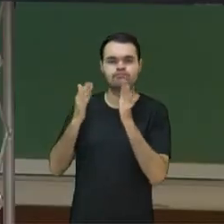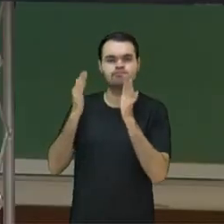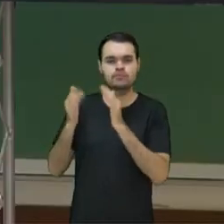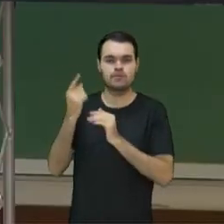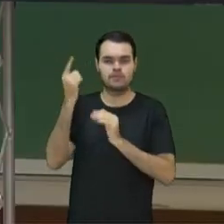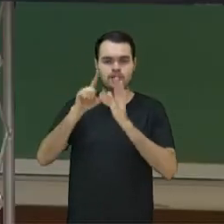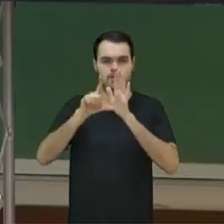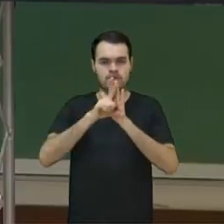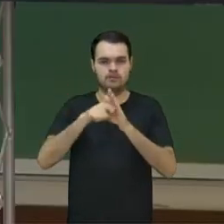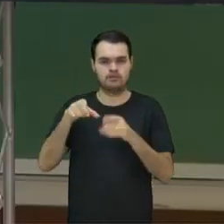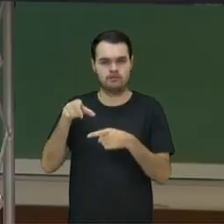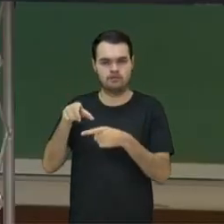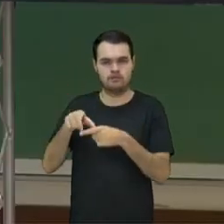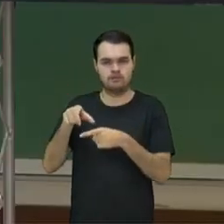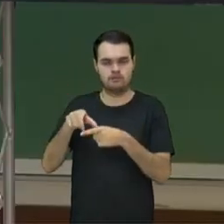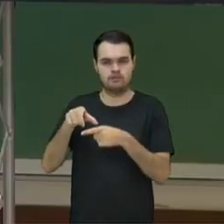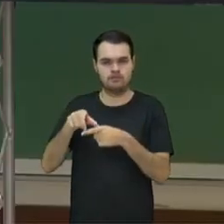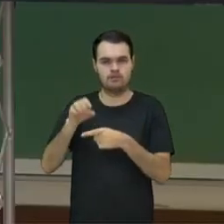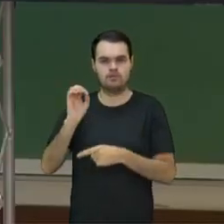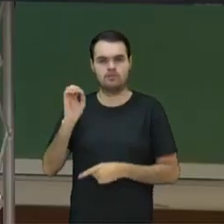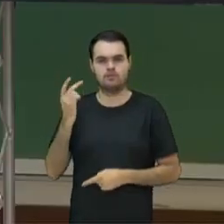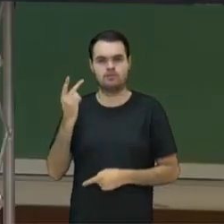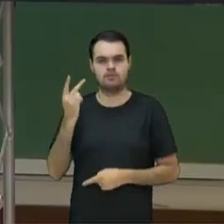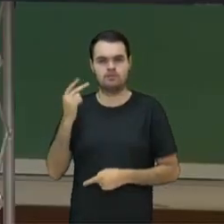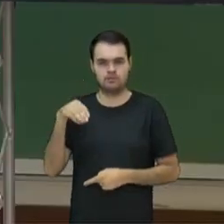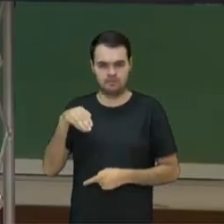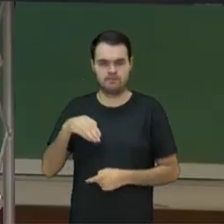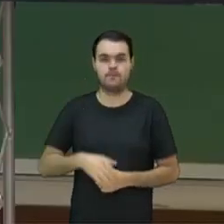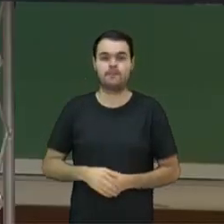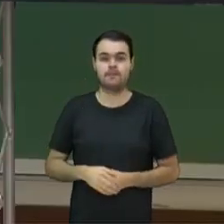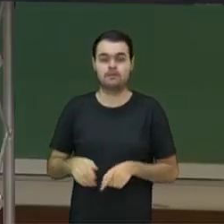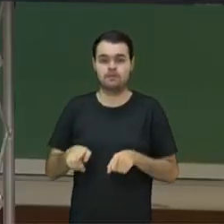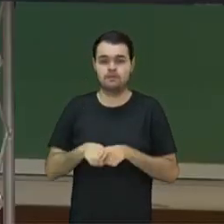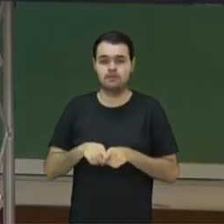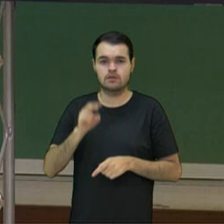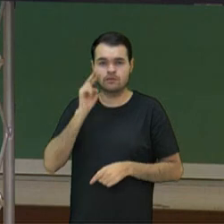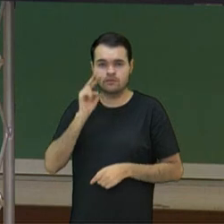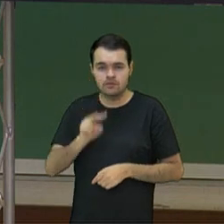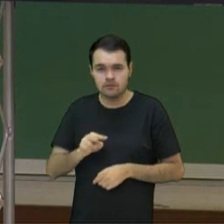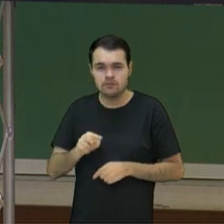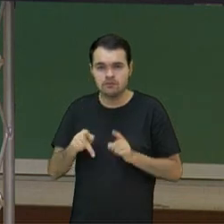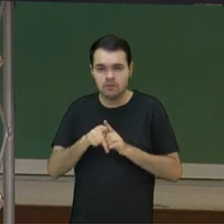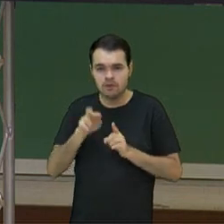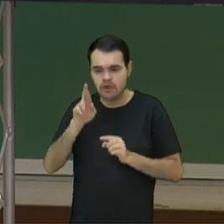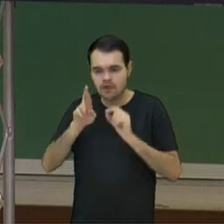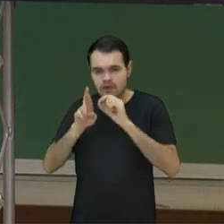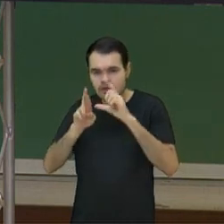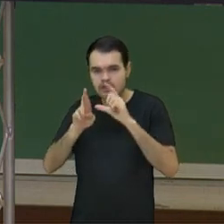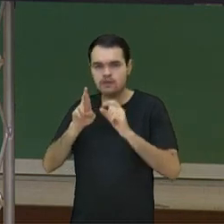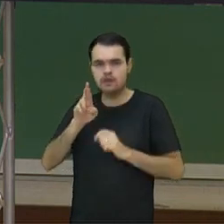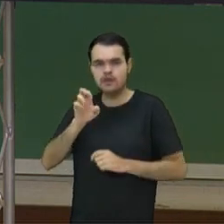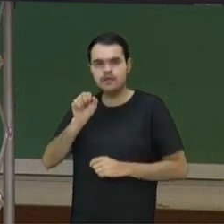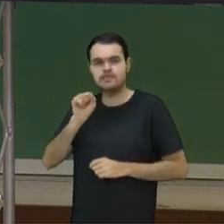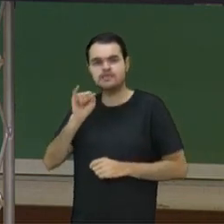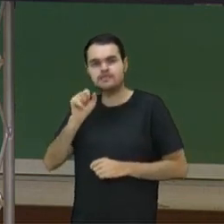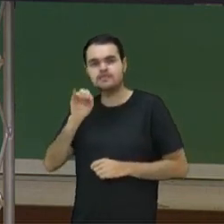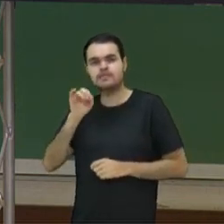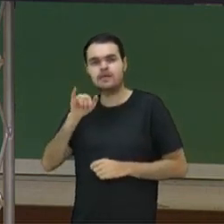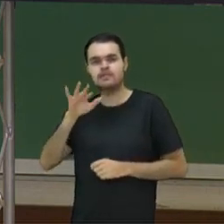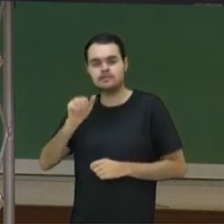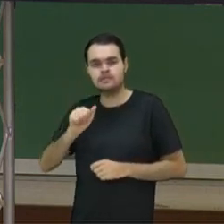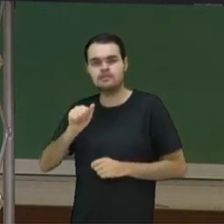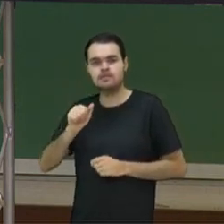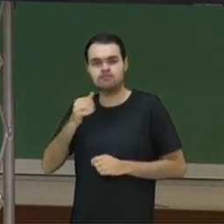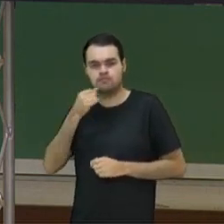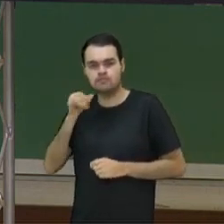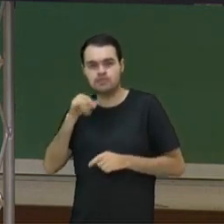primeira lei de Ohm e nós vimos também a resistência elétrica e a primeira lei de Ohm. Em seguida, nós vimos